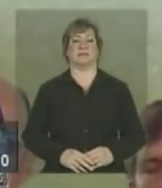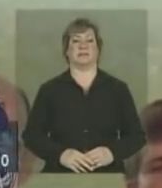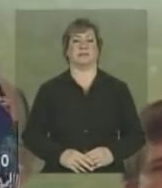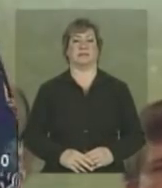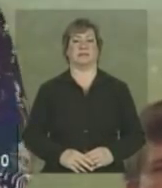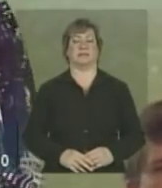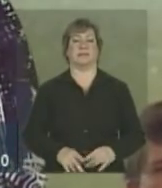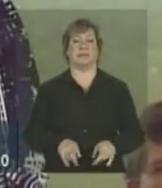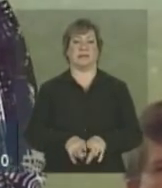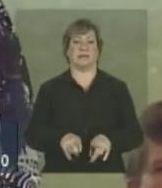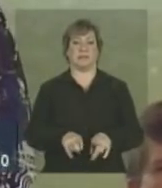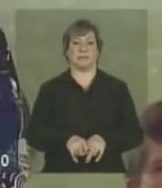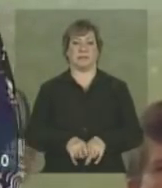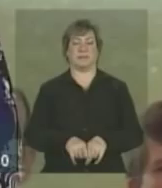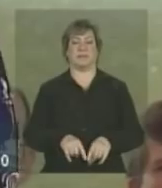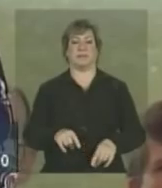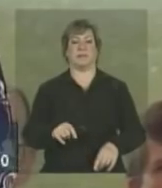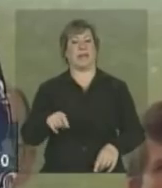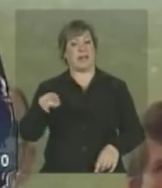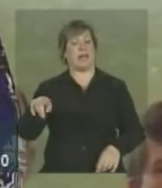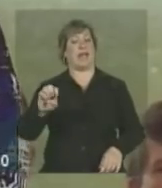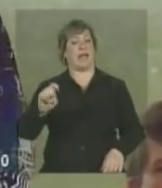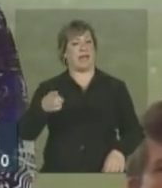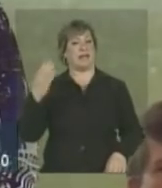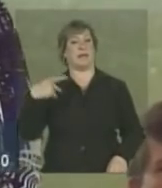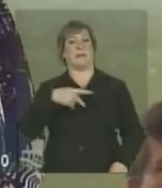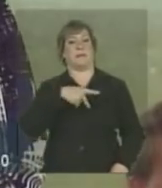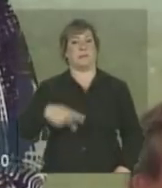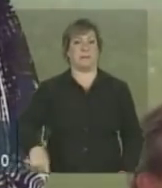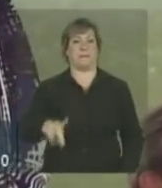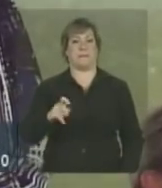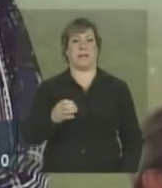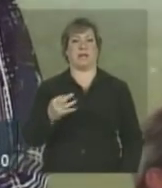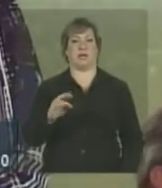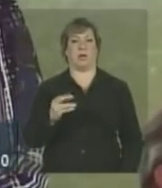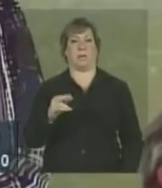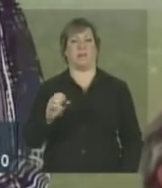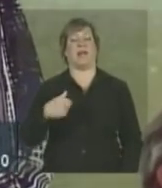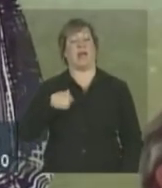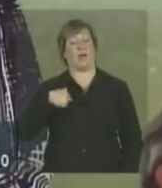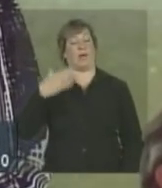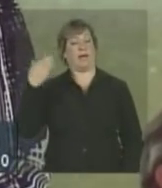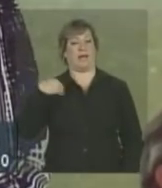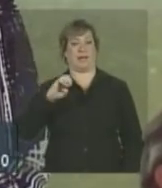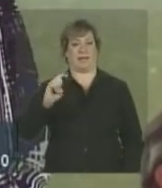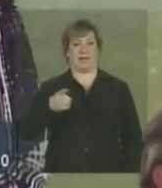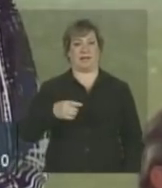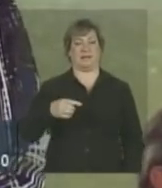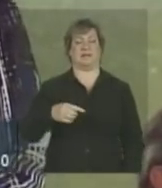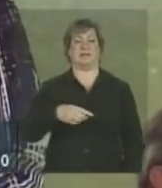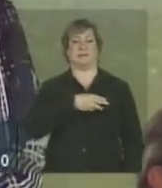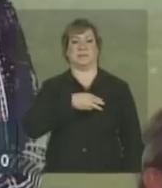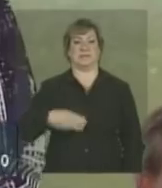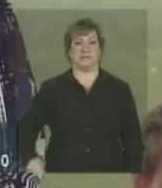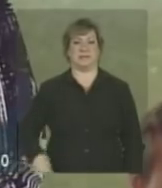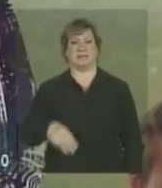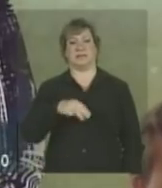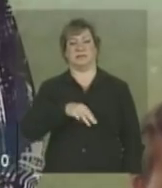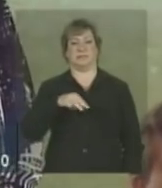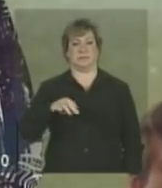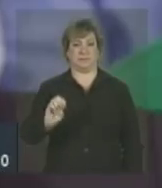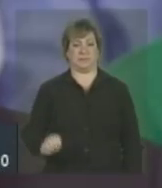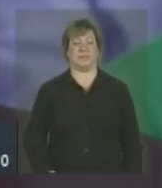o presidente da Petrobras quando eu era ministra de Minas e Energia. Queria cumprimentar também o Zé